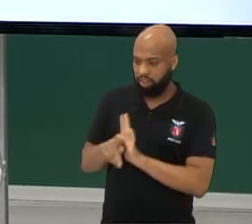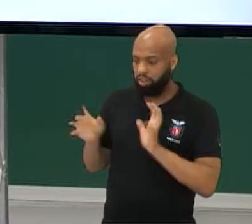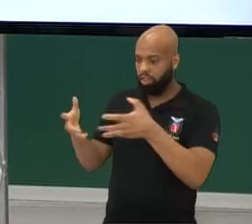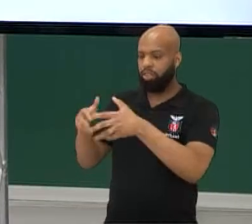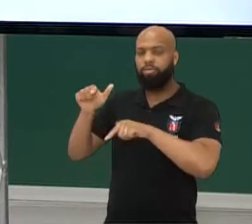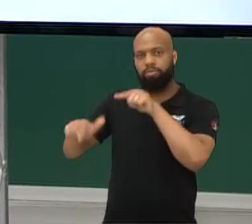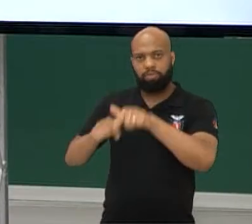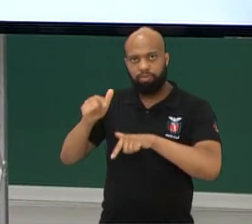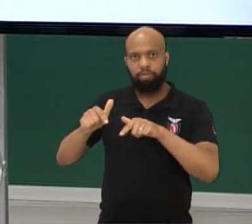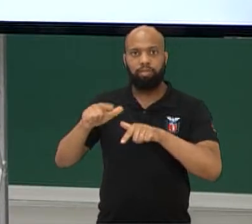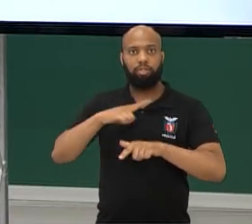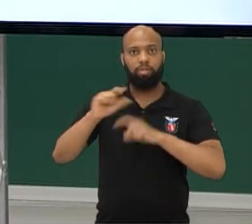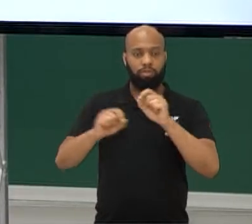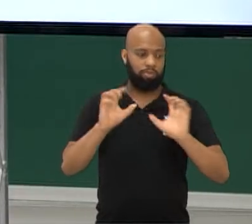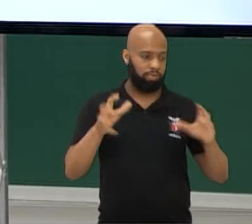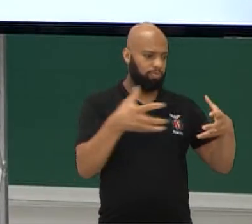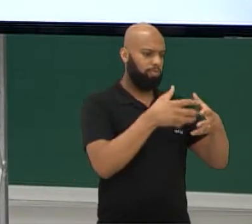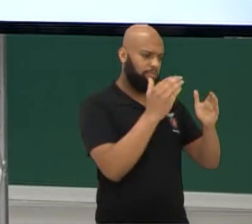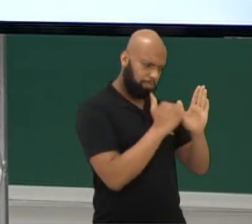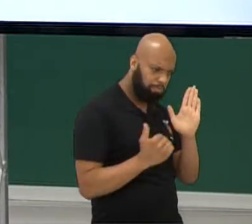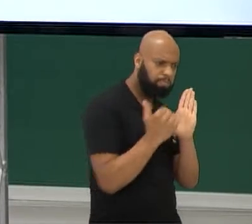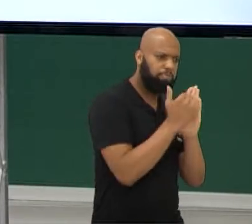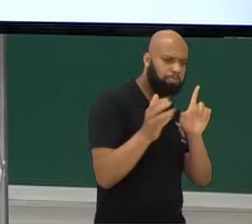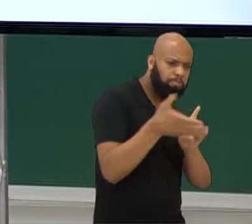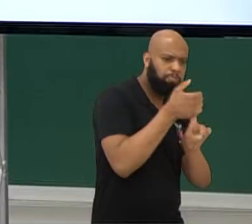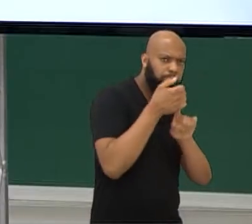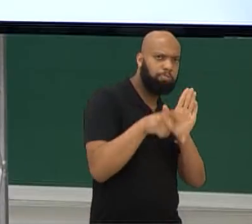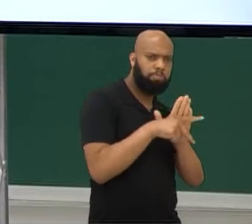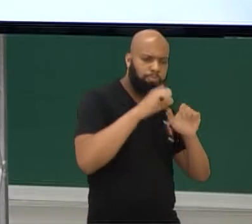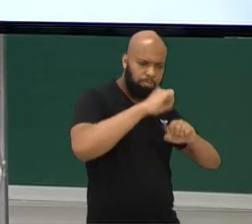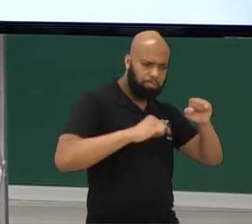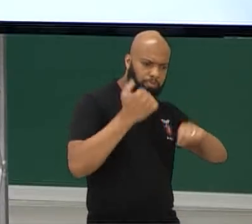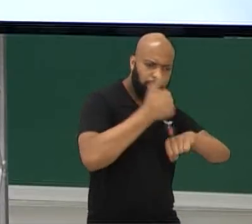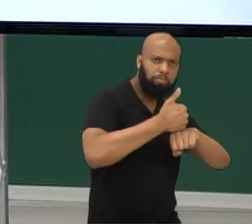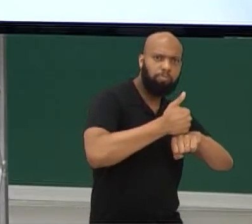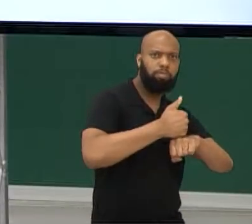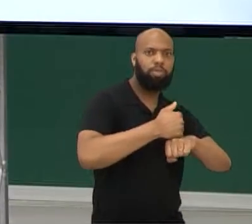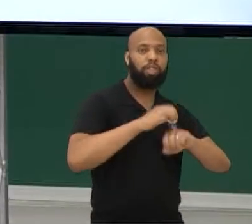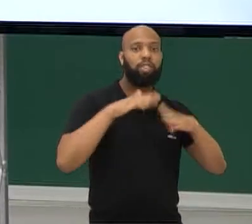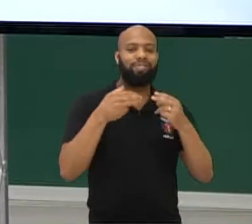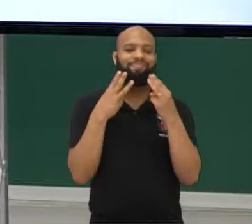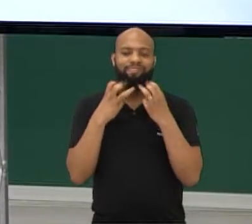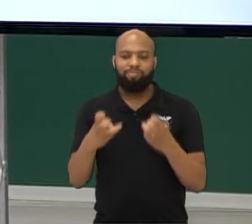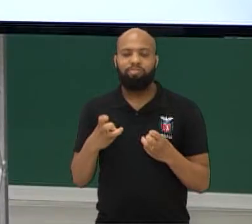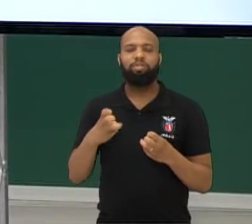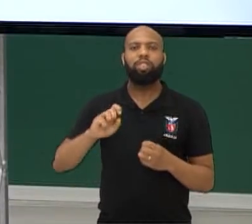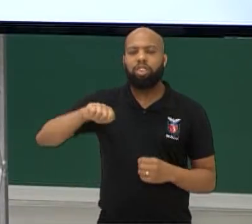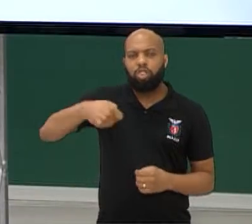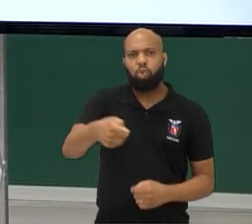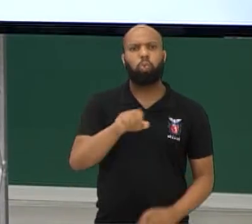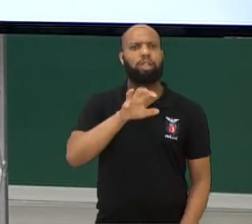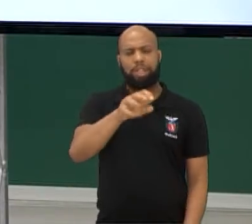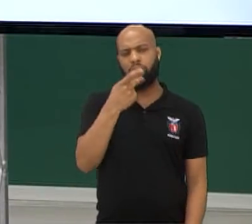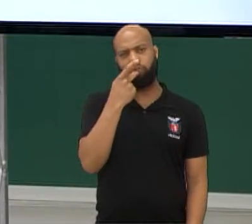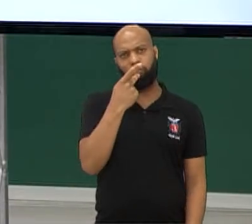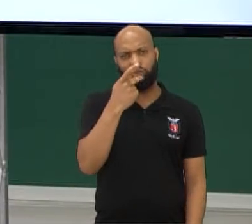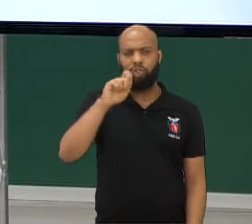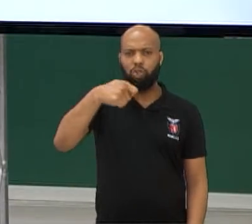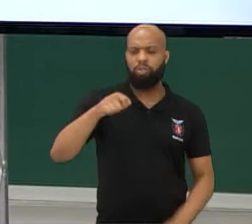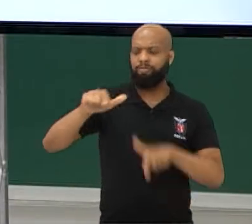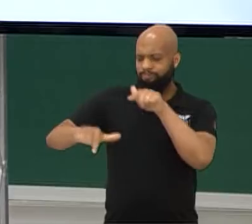classes trabalhadoras por parte da classe detentora dos meios de produção. O Marx ele trabalha muito com essa questão